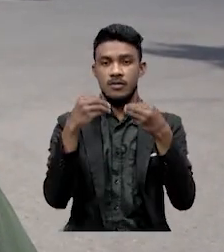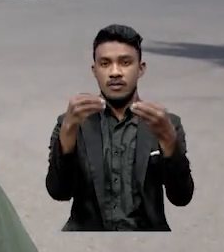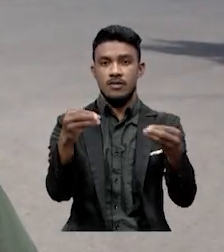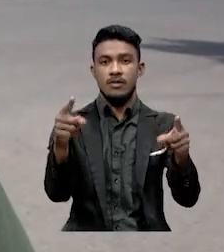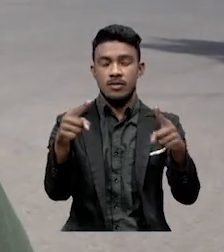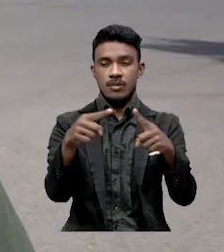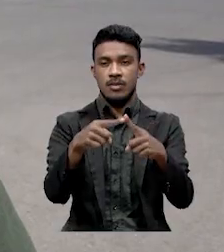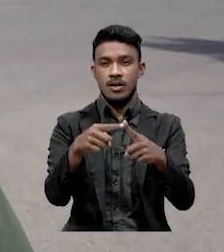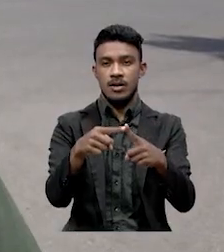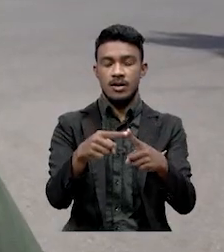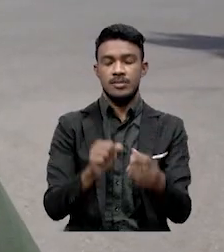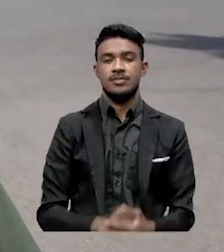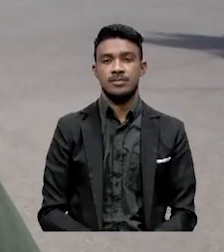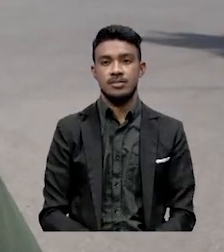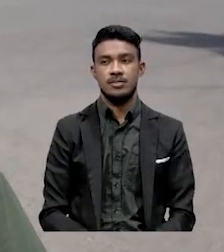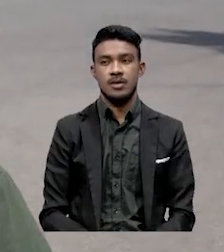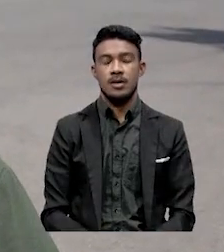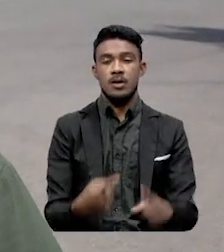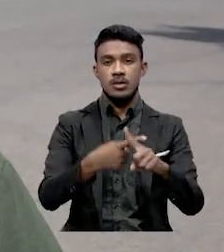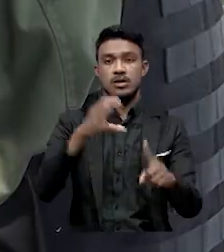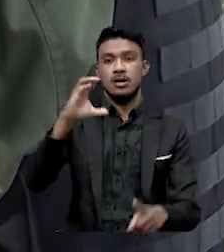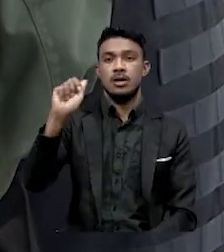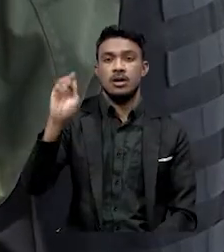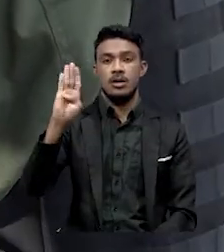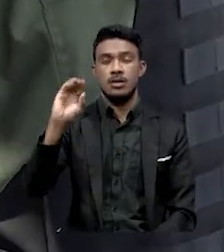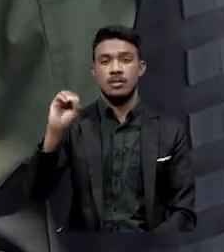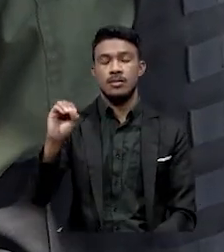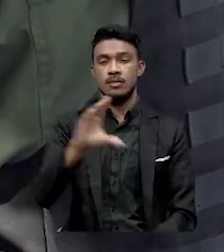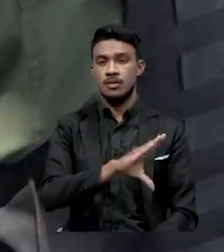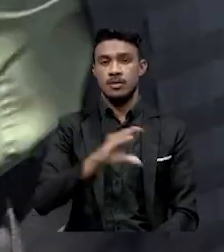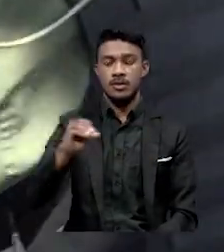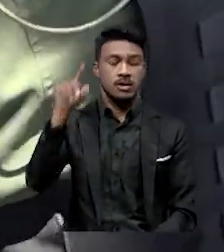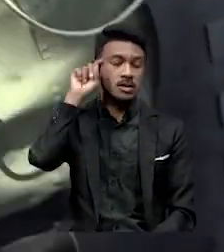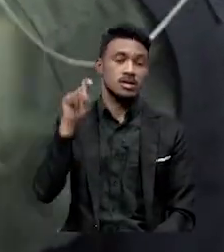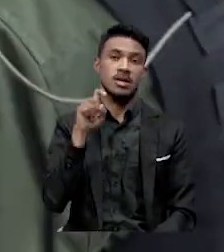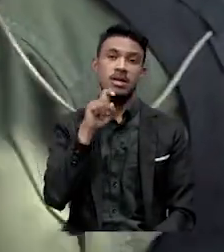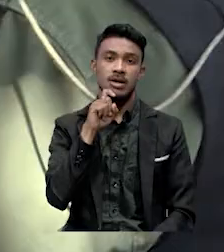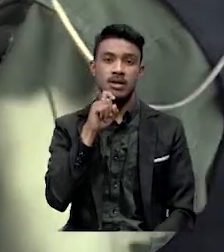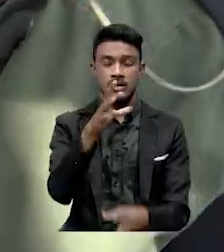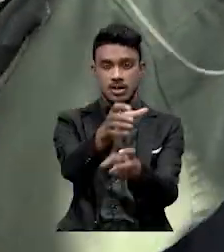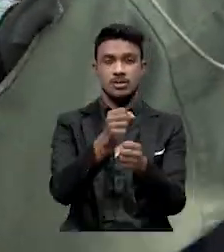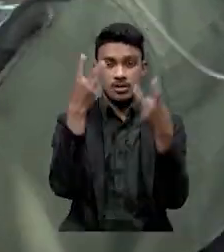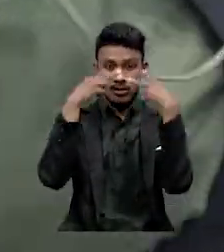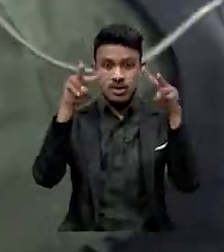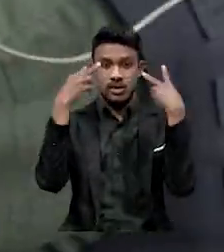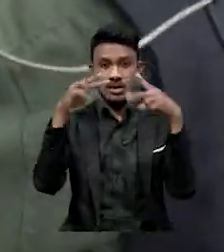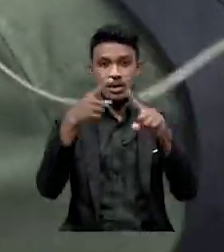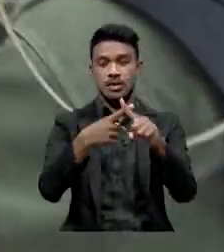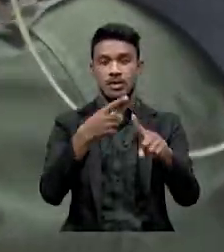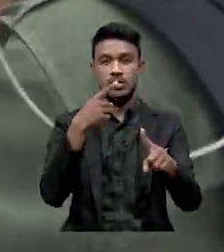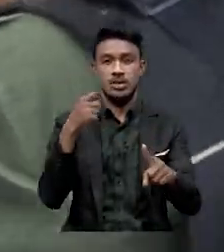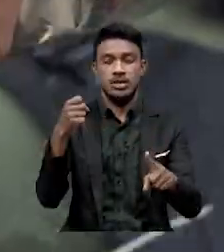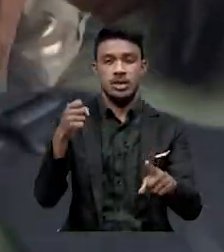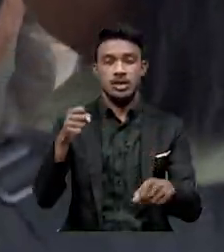tenha sucesso possível, você calgar. Antes de nós, Kairala Xanana Guzmão se me visita Rússia delegação